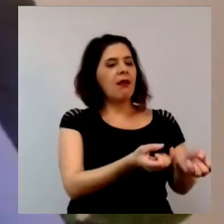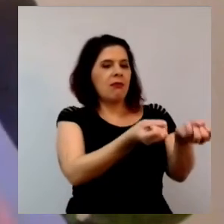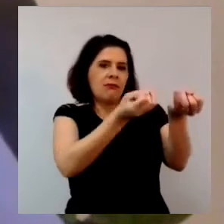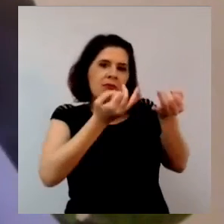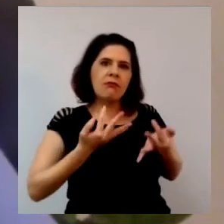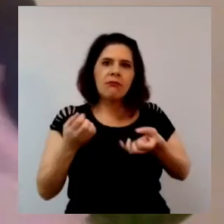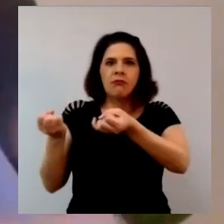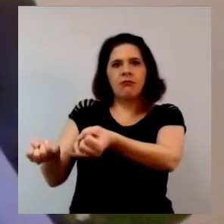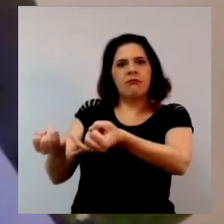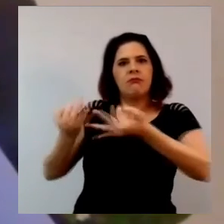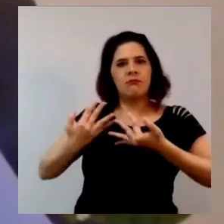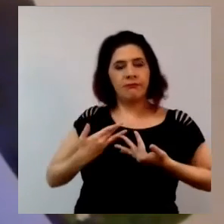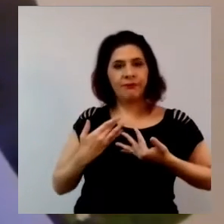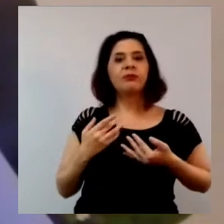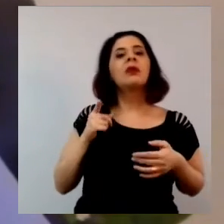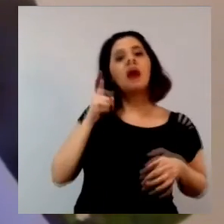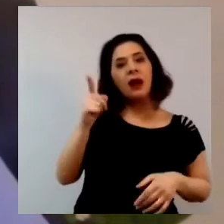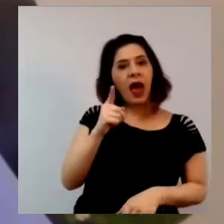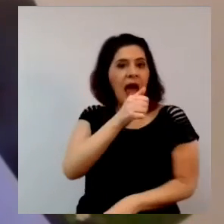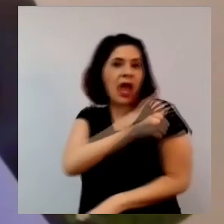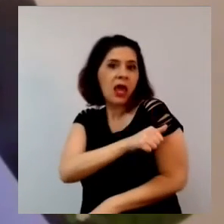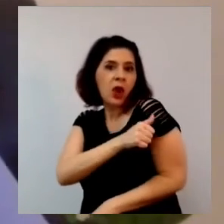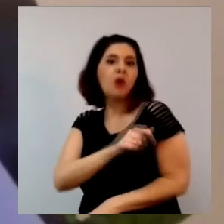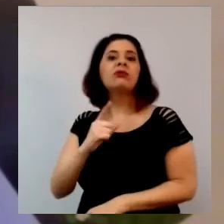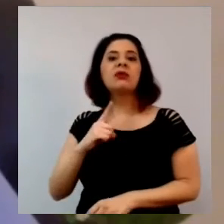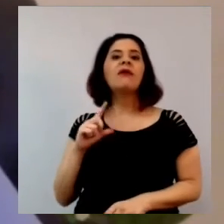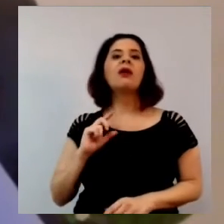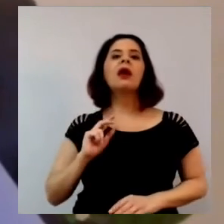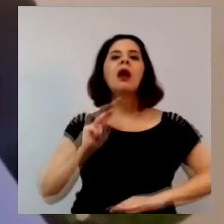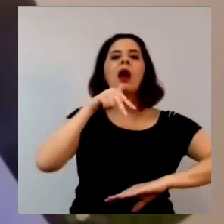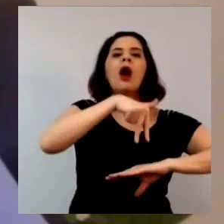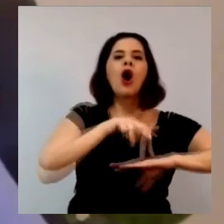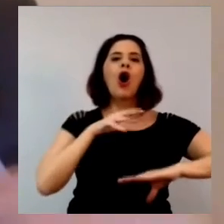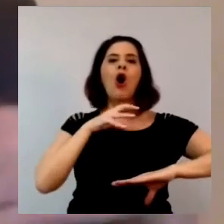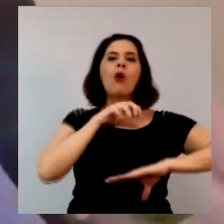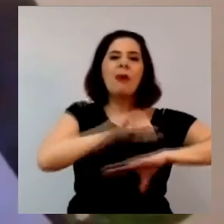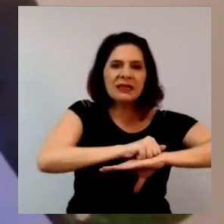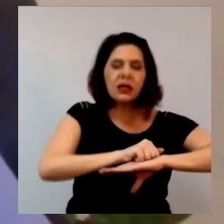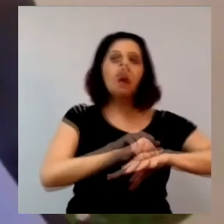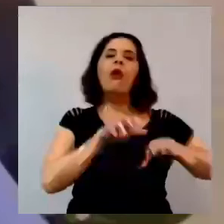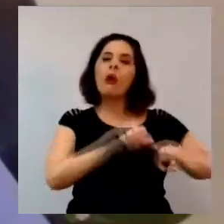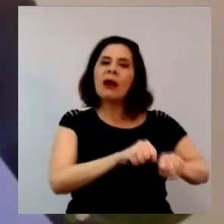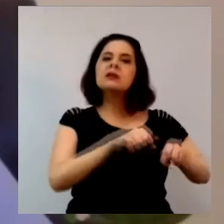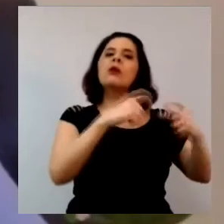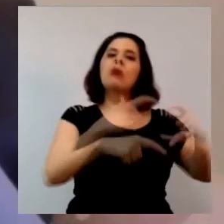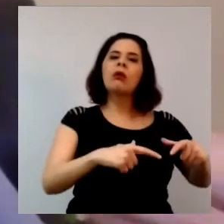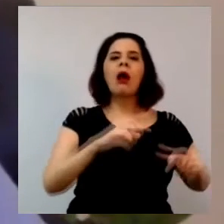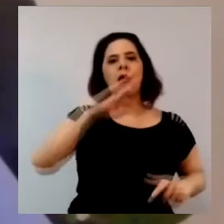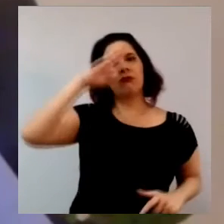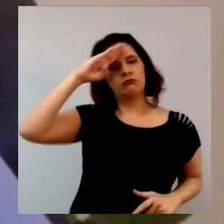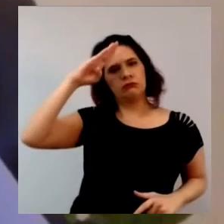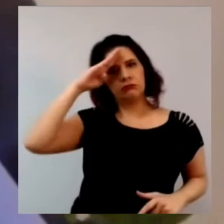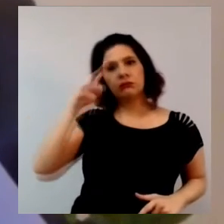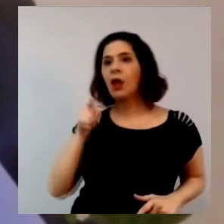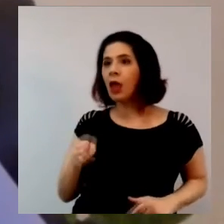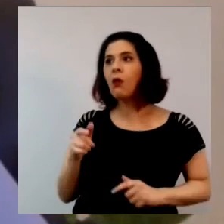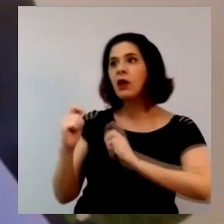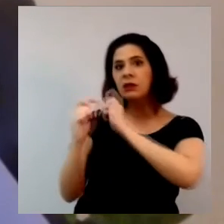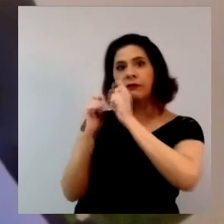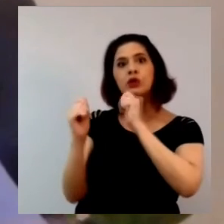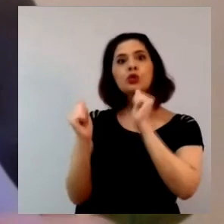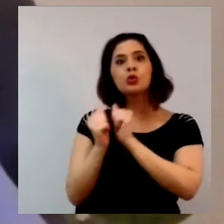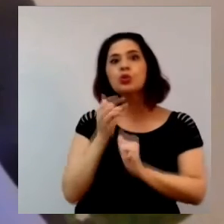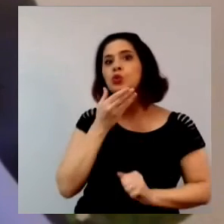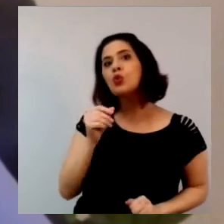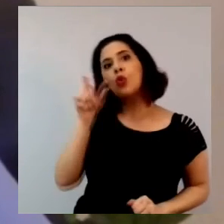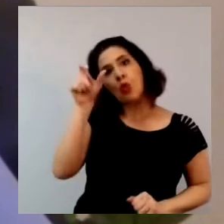fez uma entrevista, eu fiz, porque era um tema do qual eu sou próxima, então eu fiz uma entrevista com um cara muito bom de segurança pública, mas que também é um ativista, e a entrevista